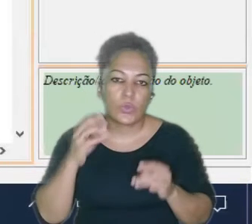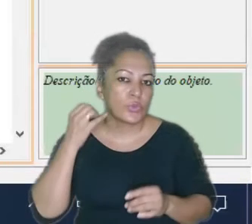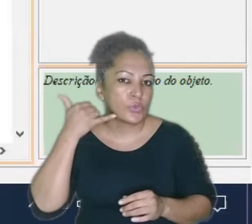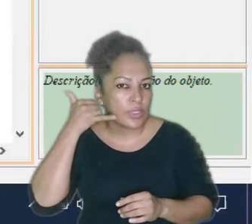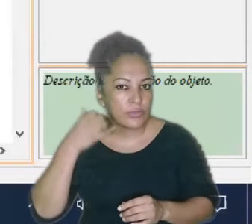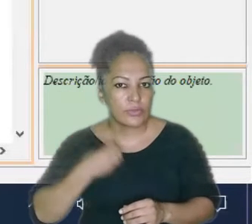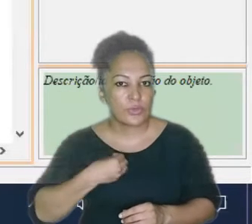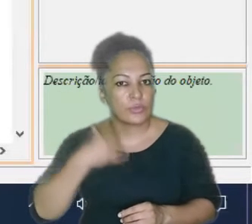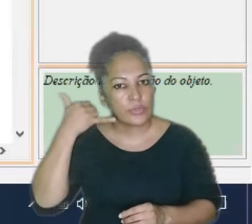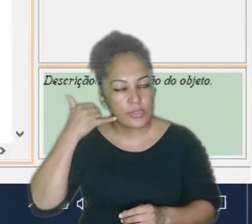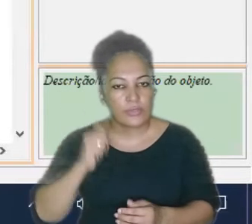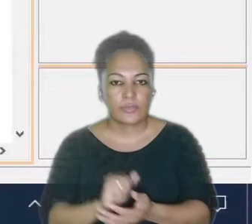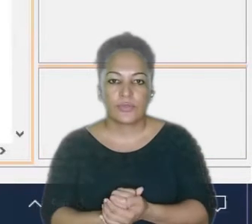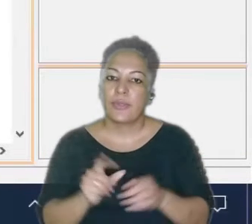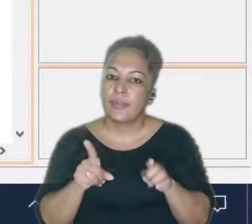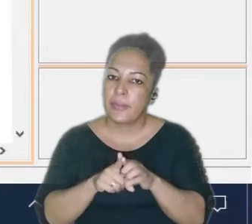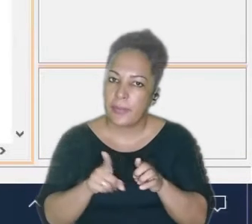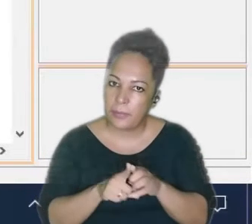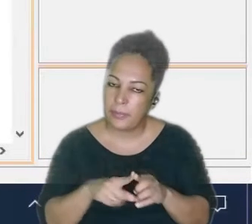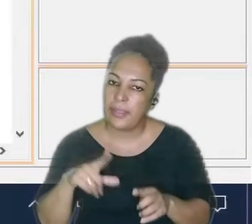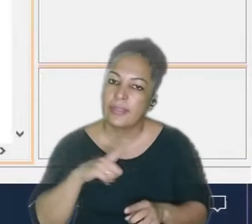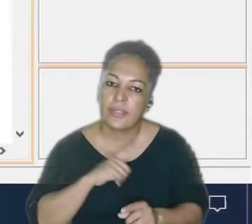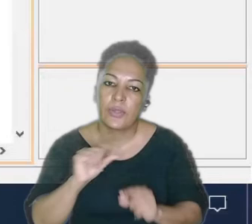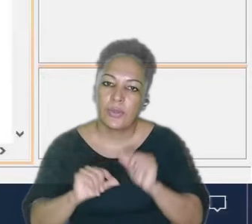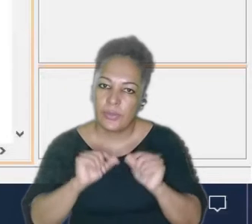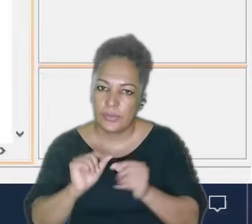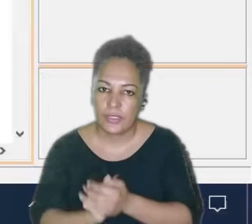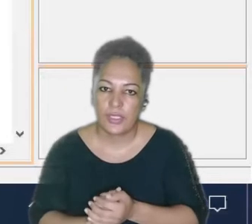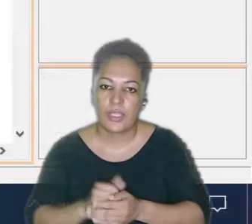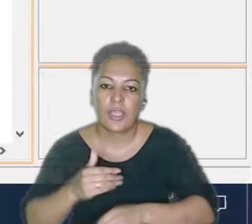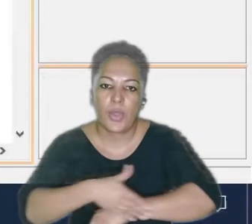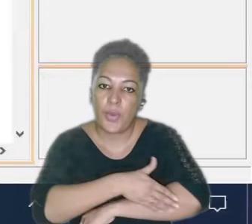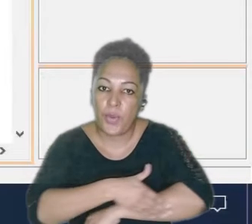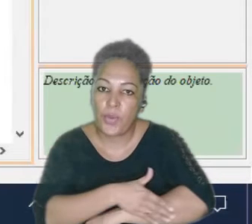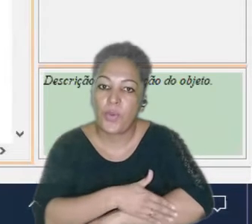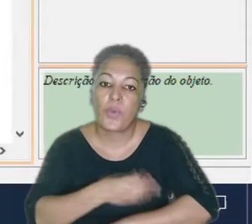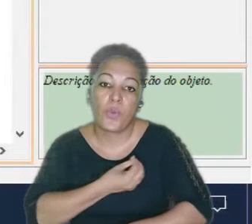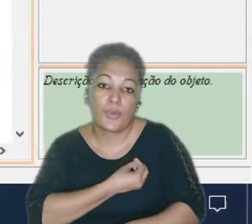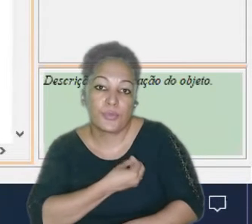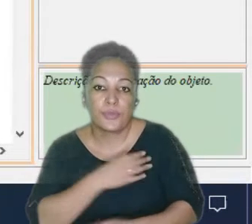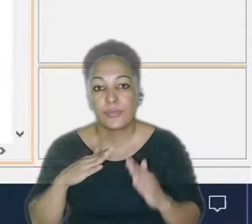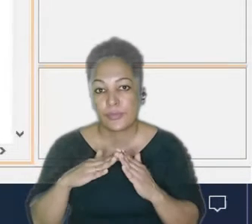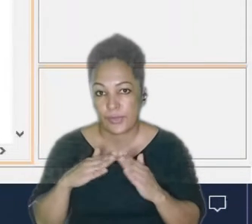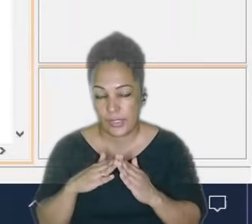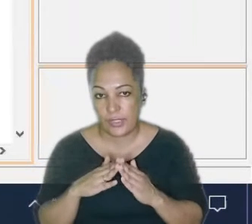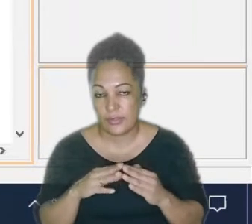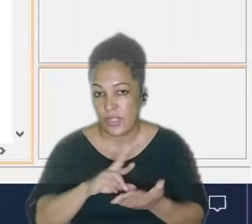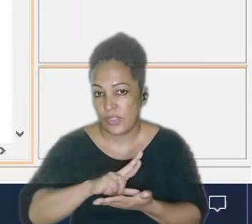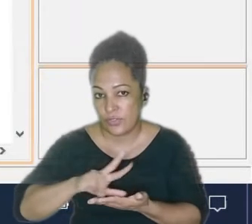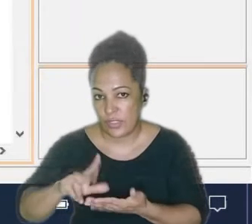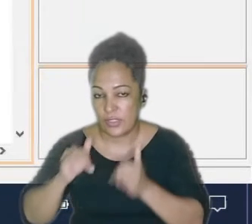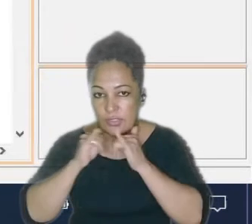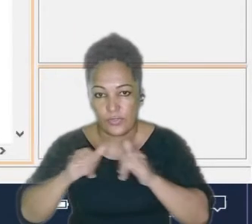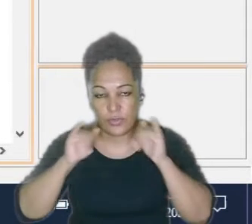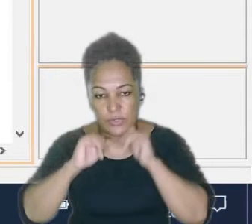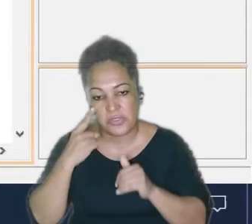contato telefone, né, um telefone. Ele vai ter aqui o endereço dele. E entre